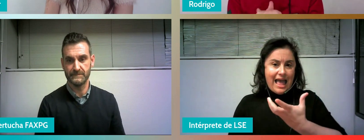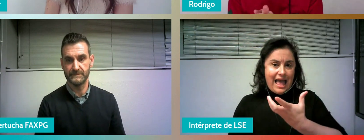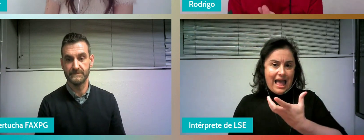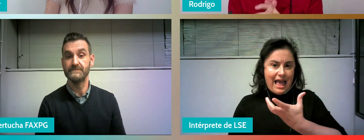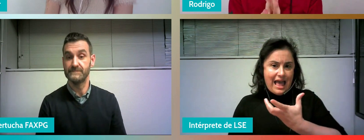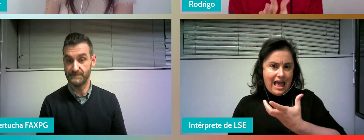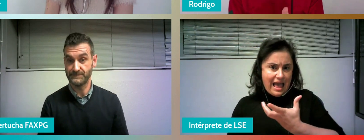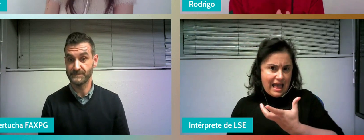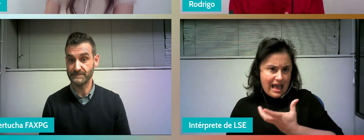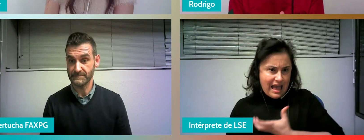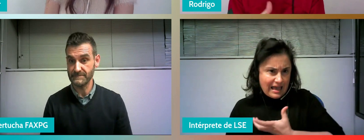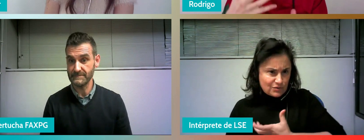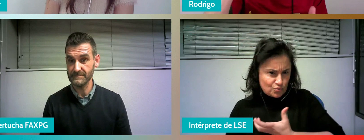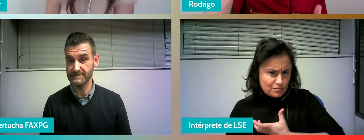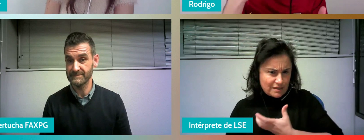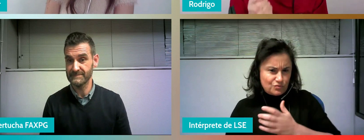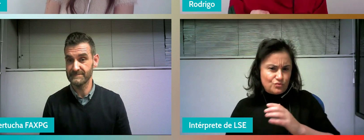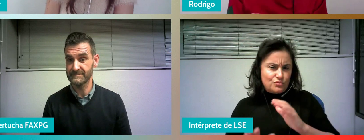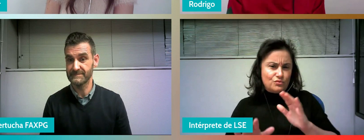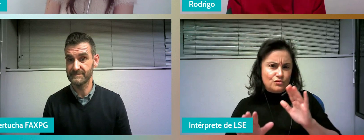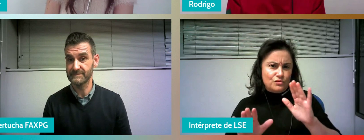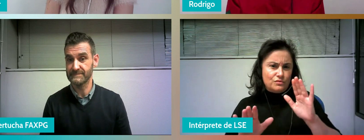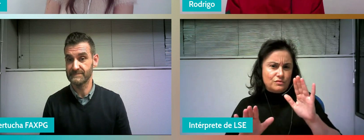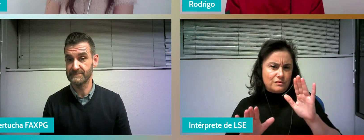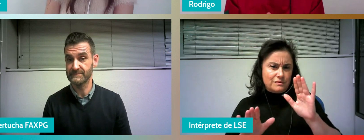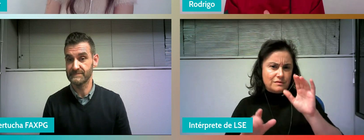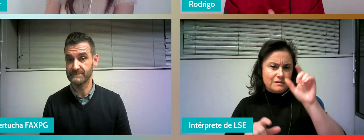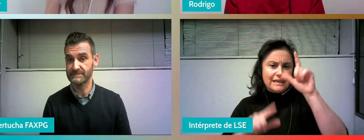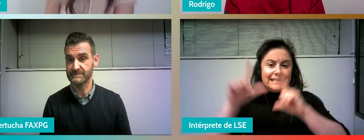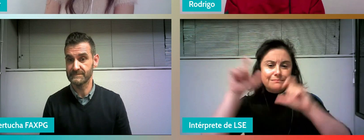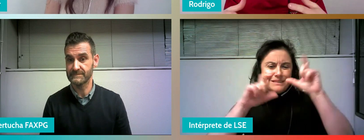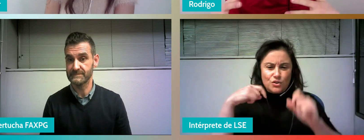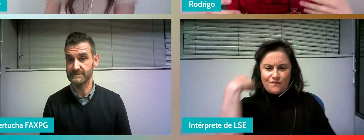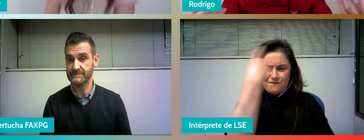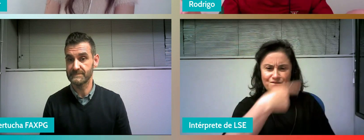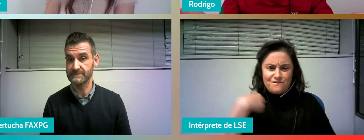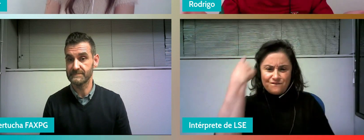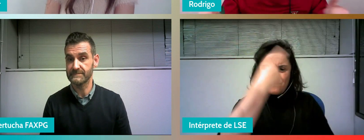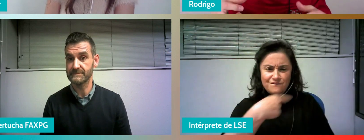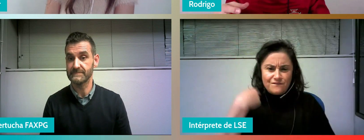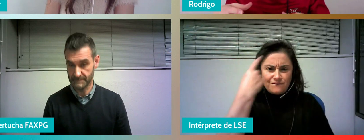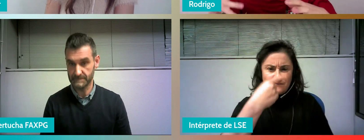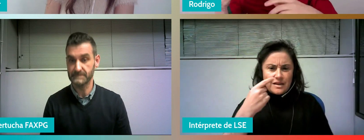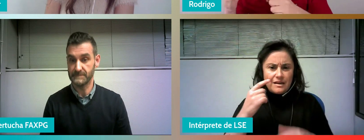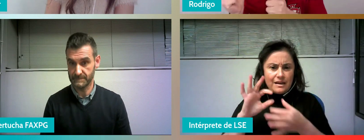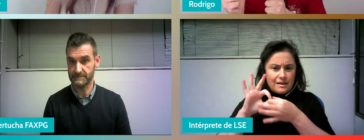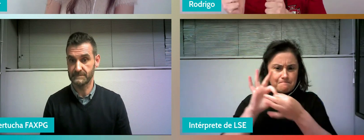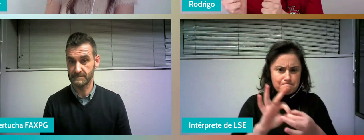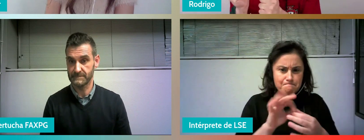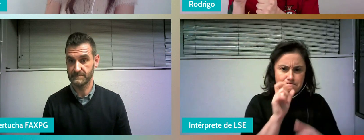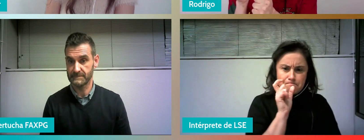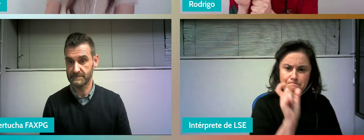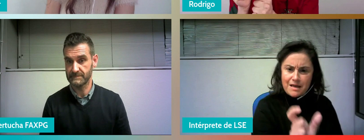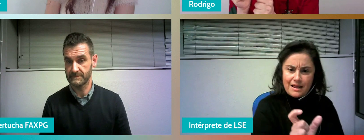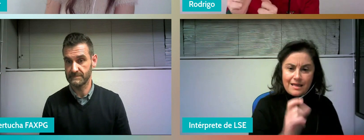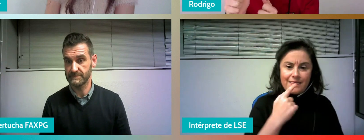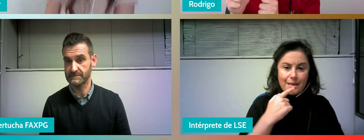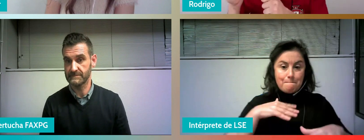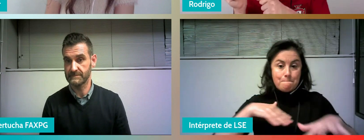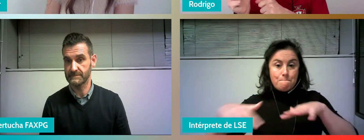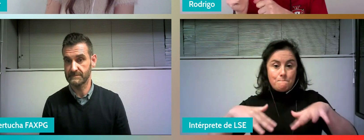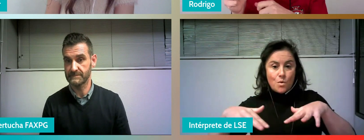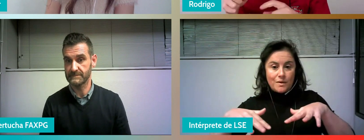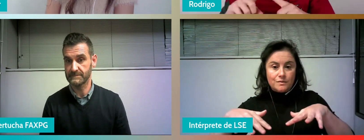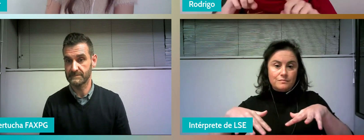as formas que fazem com as mãos, as expressões faciais definem as palavras, ou seja, se eu fizer um movimento com uma determinada